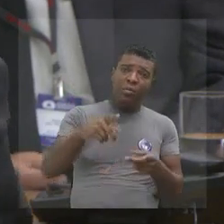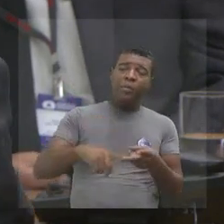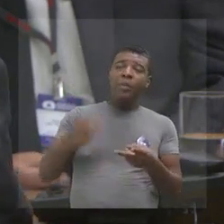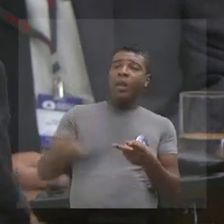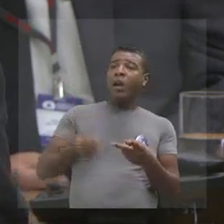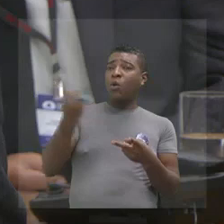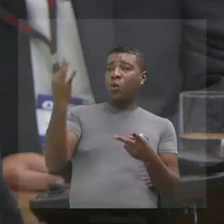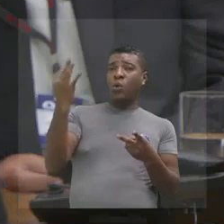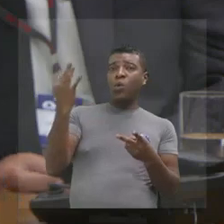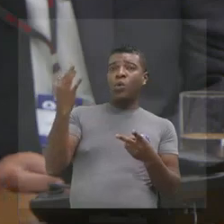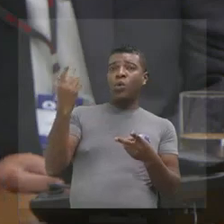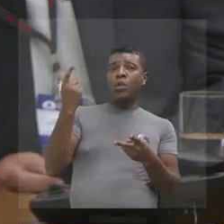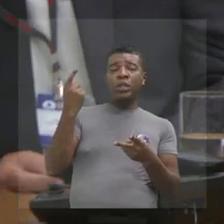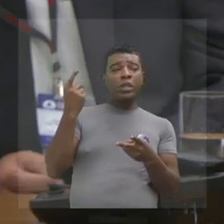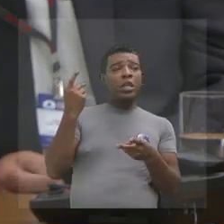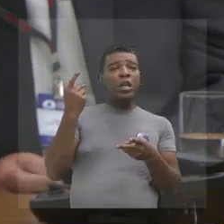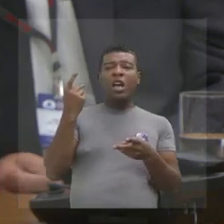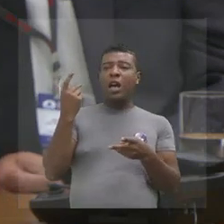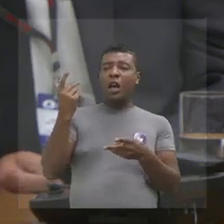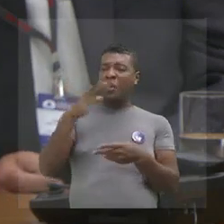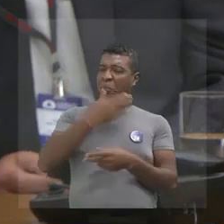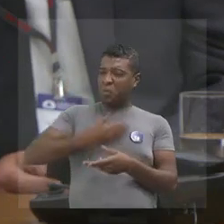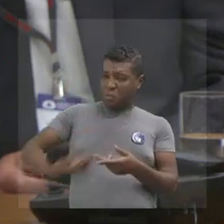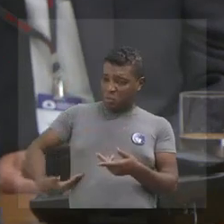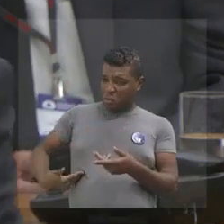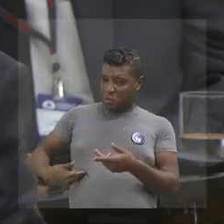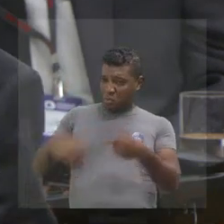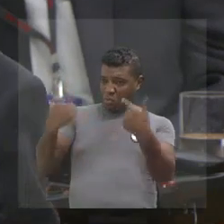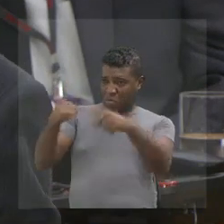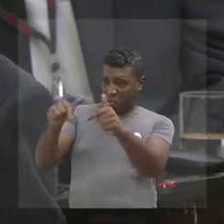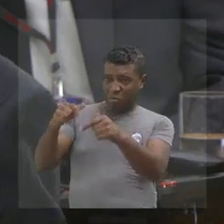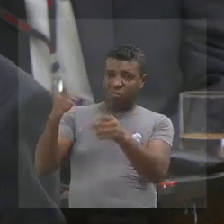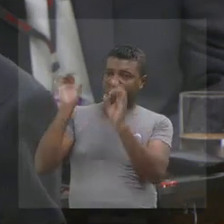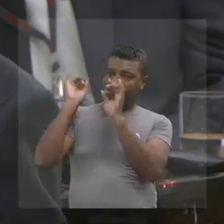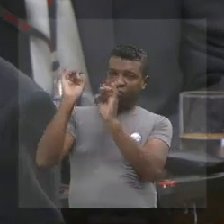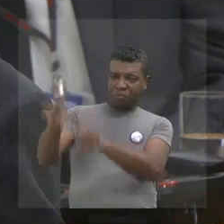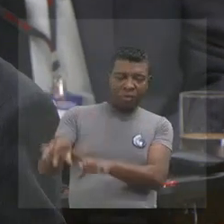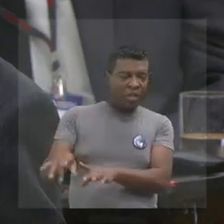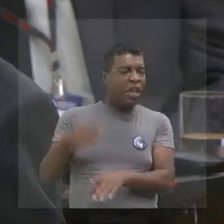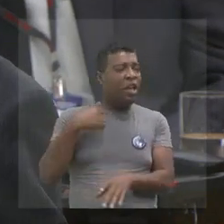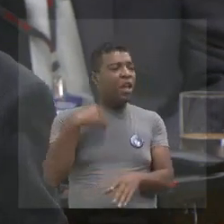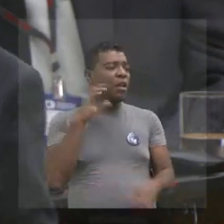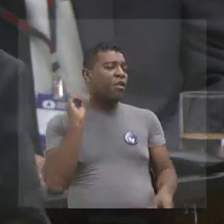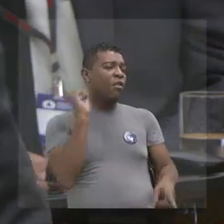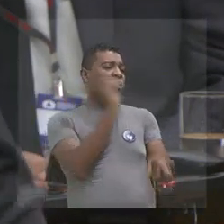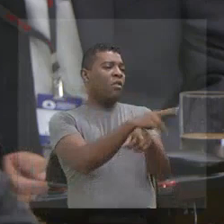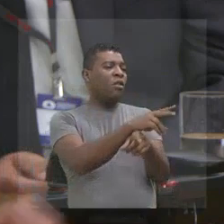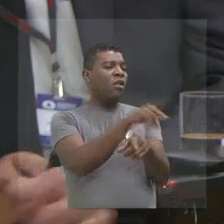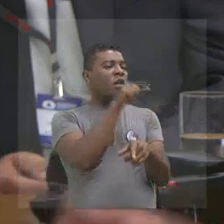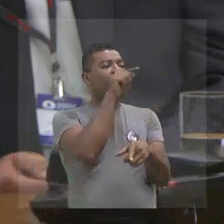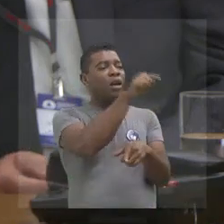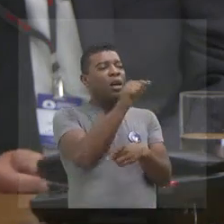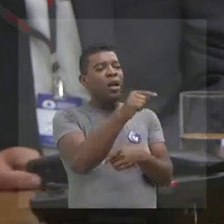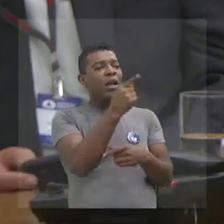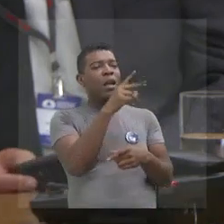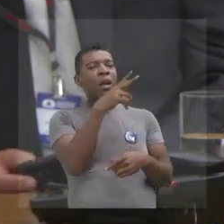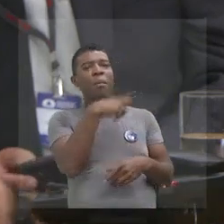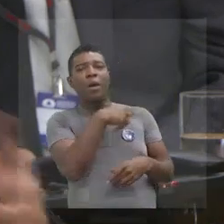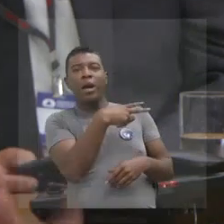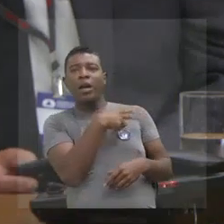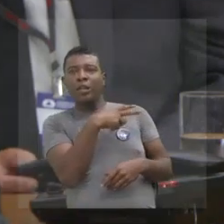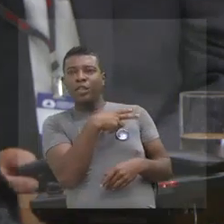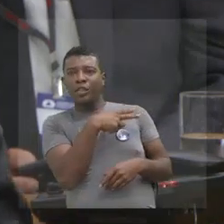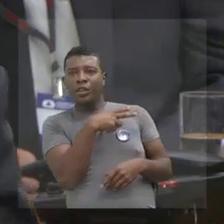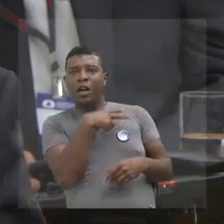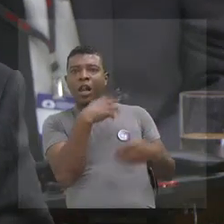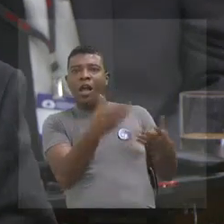iniciativa privada é muito mais atrativo e não tenha responsabilidade de colocar o CPF e ter um julgamento ou pelo